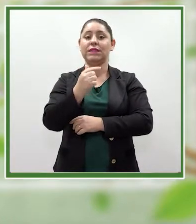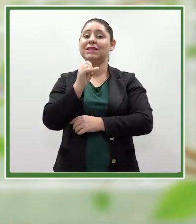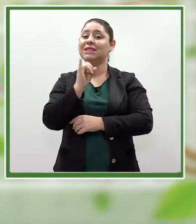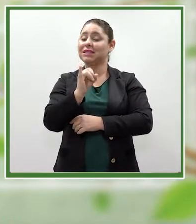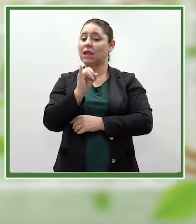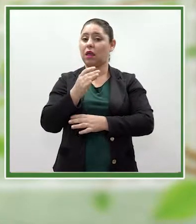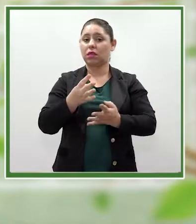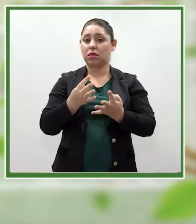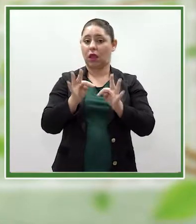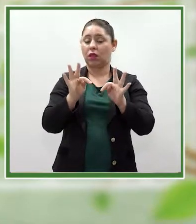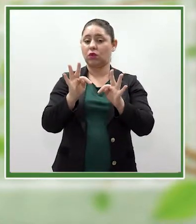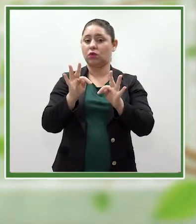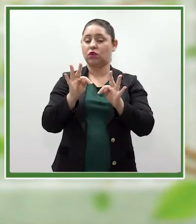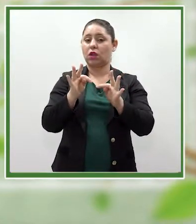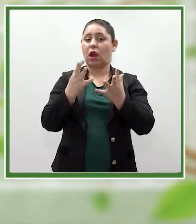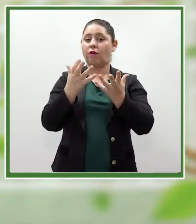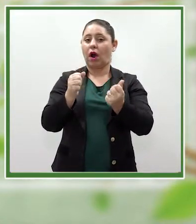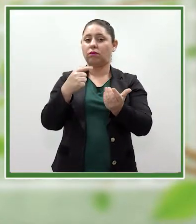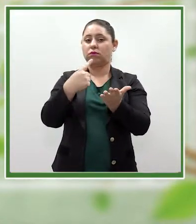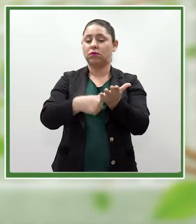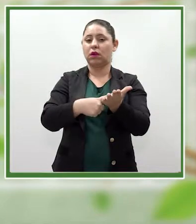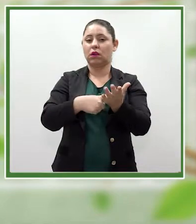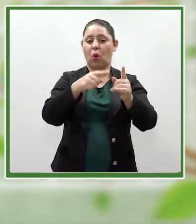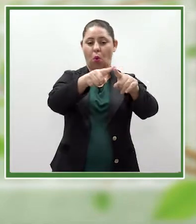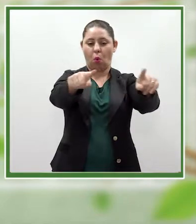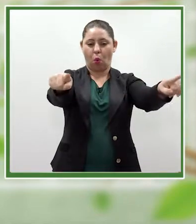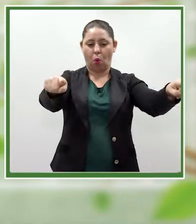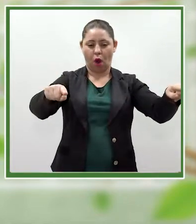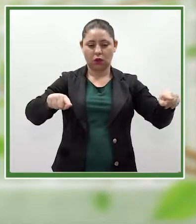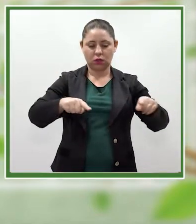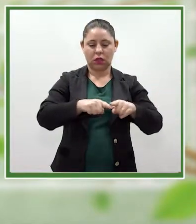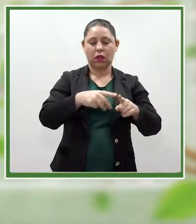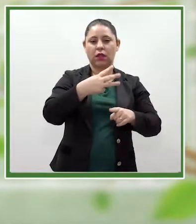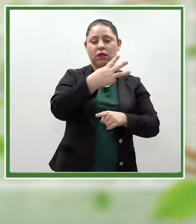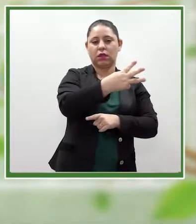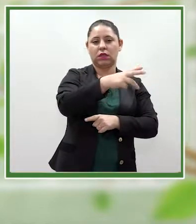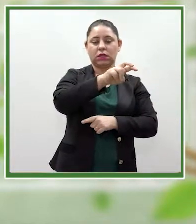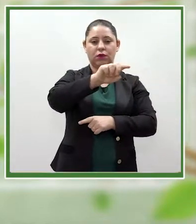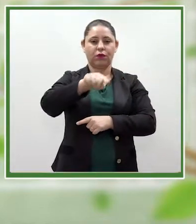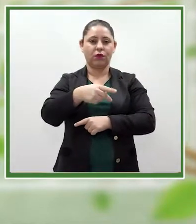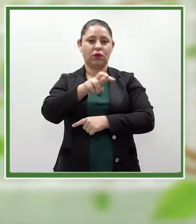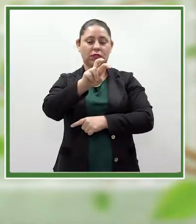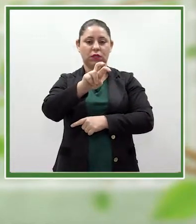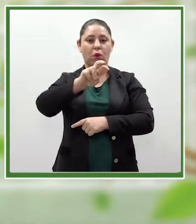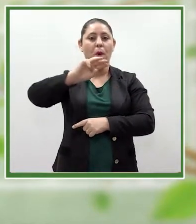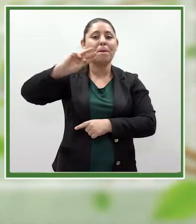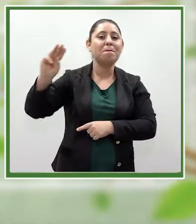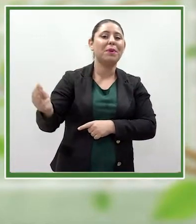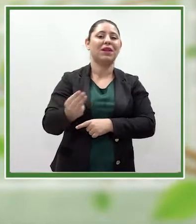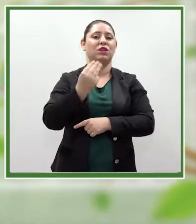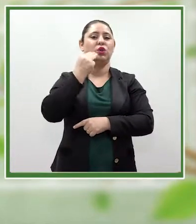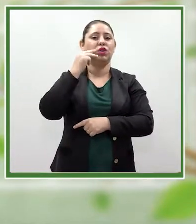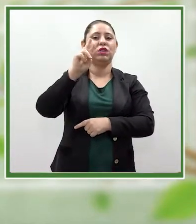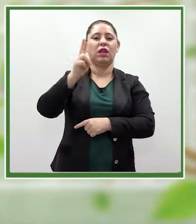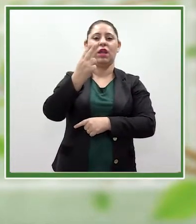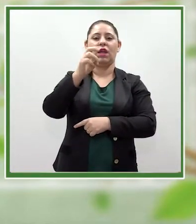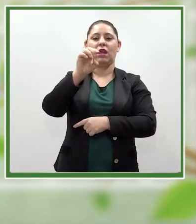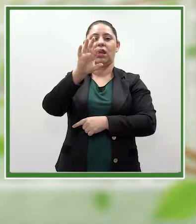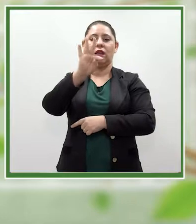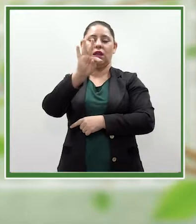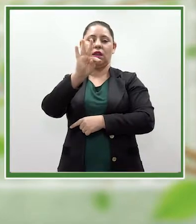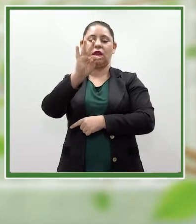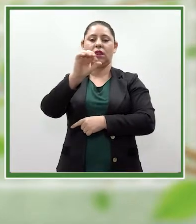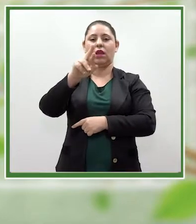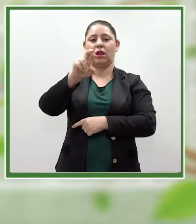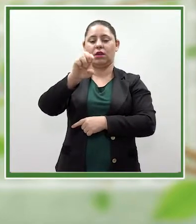equivalente, se essas tecnologias, então, fossem adotadas em uma área de 35,5 milhões de hectares, o